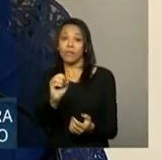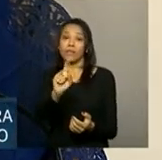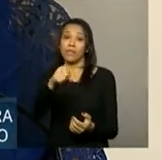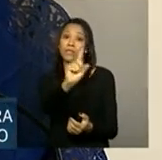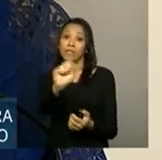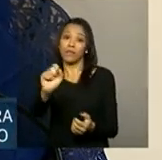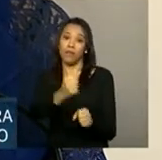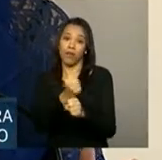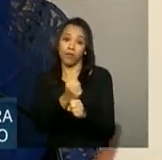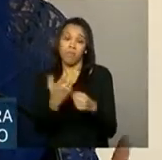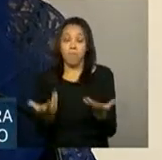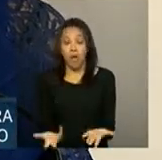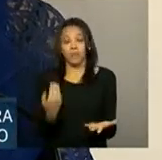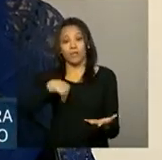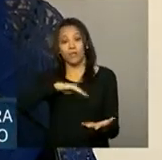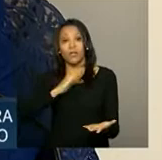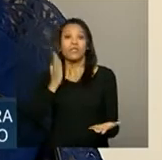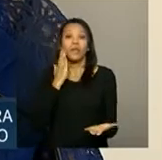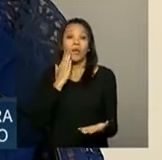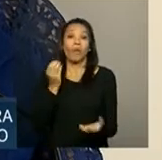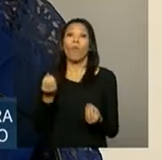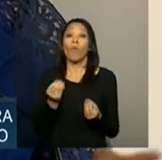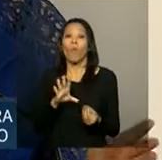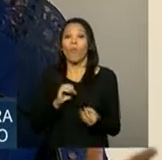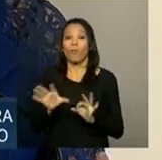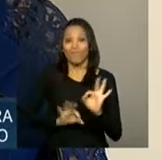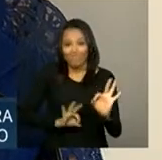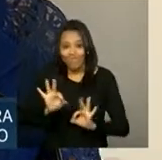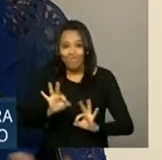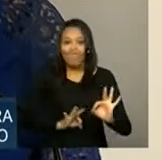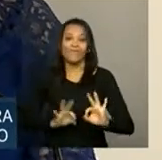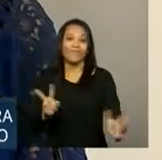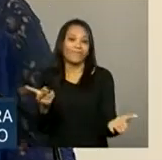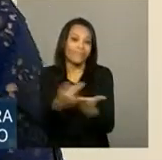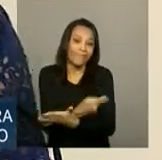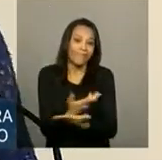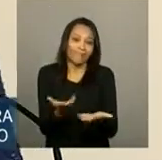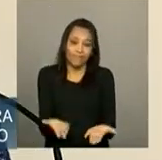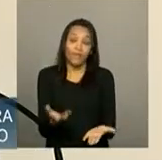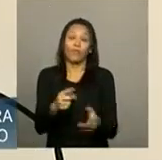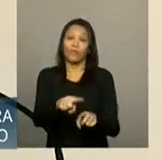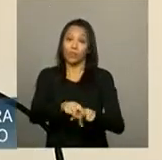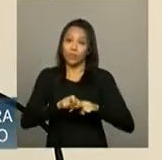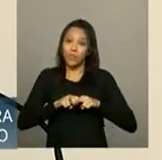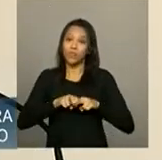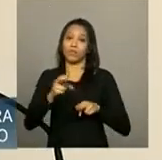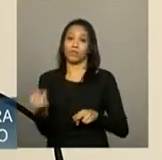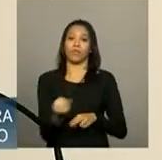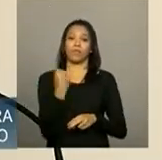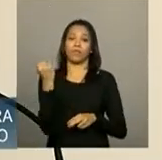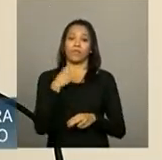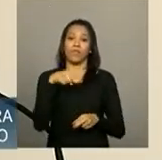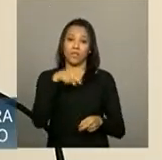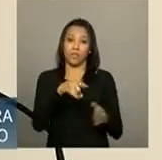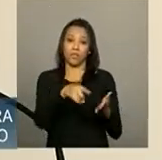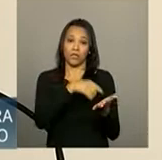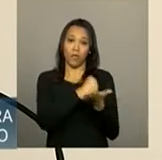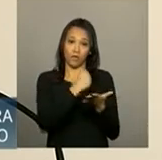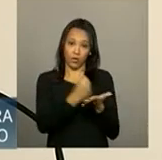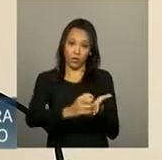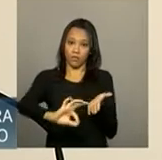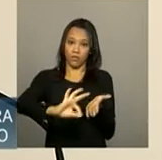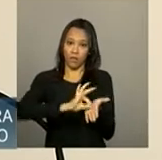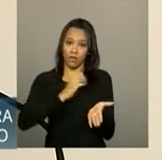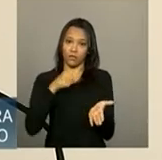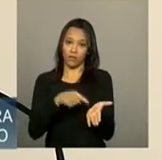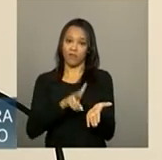mas nós temos reagir a ela daí é importância desse contrato assinado por que vai dar mais